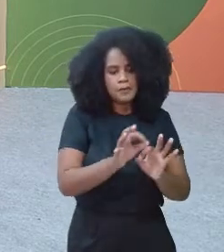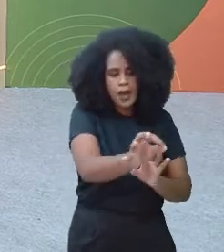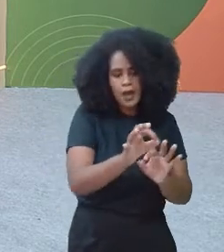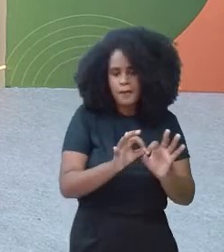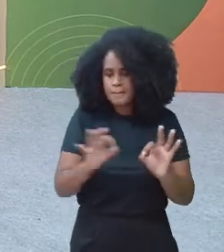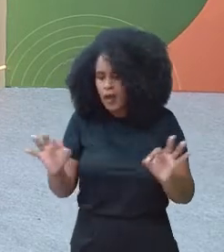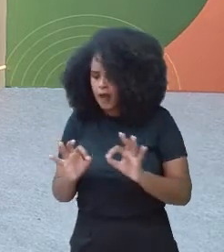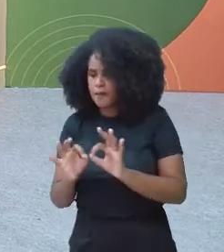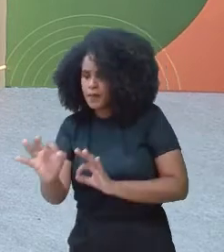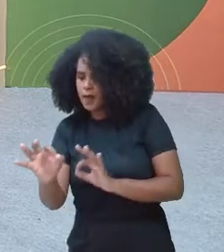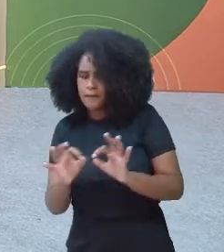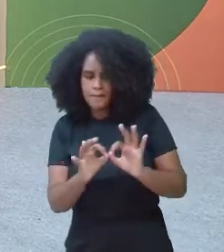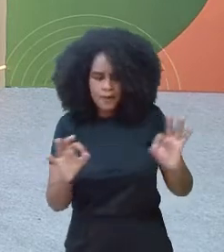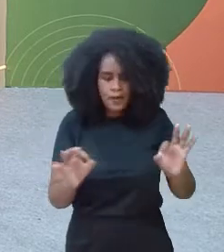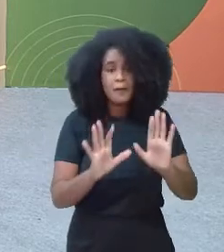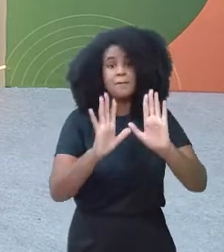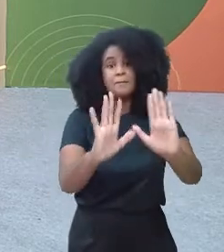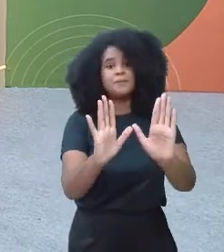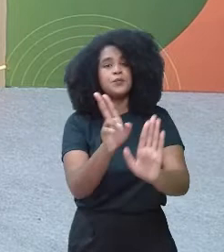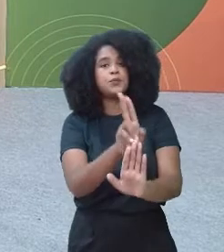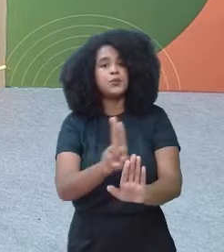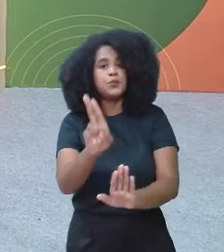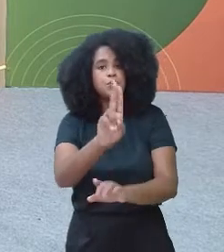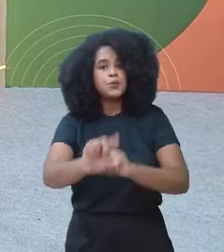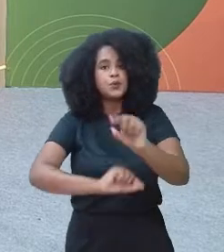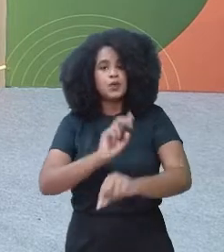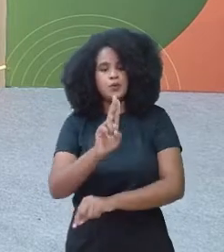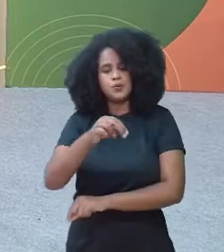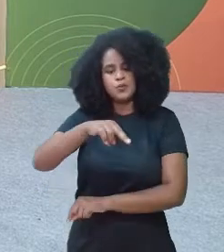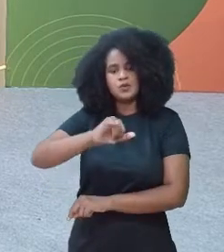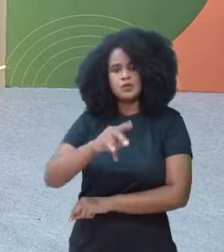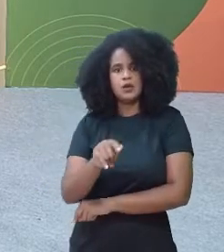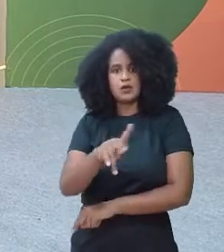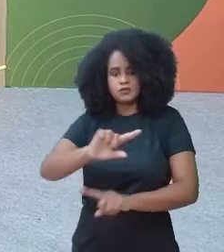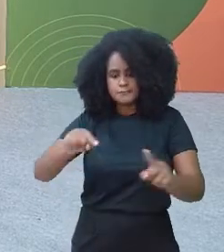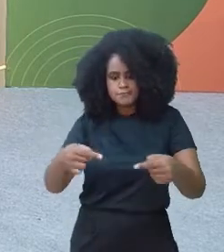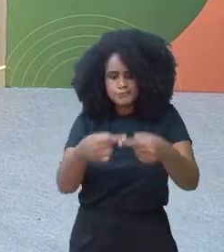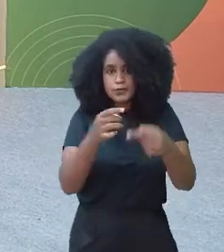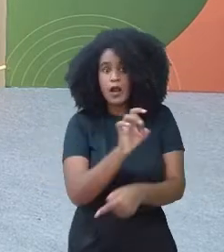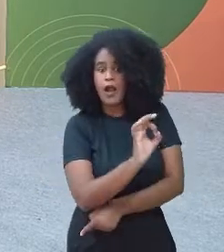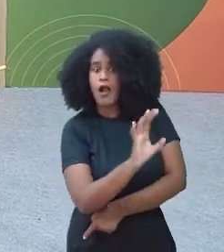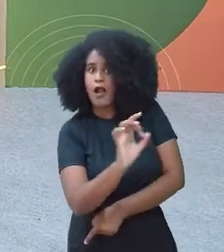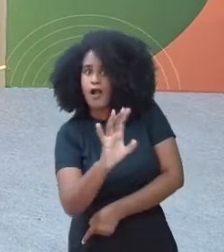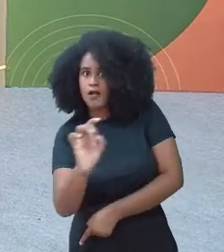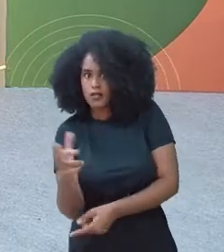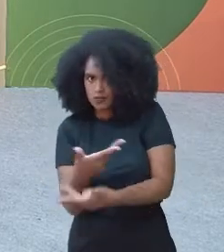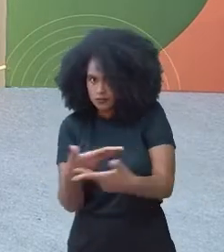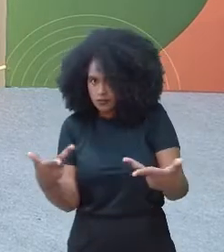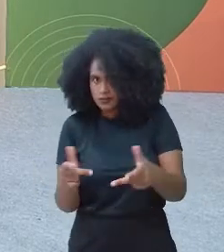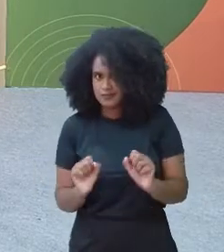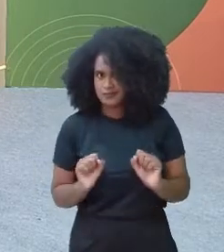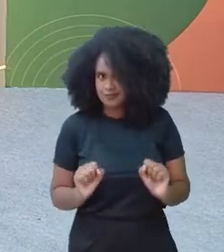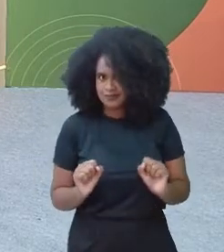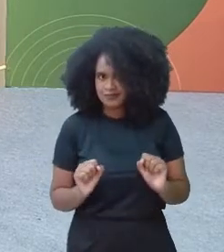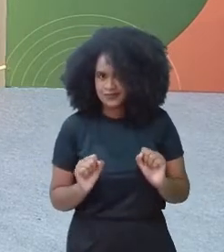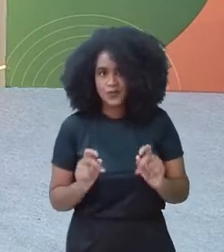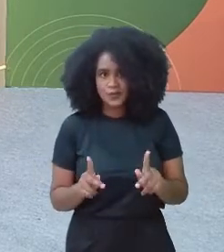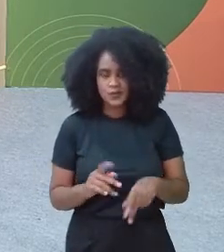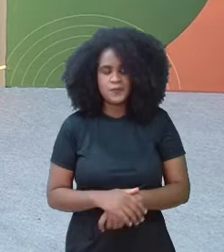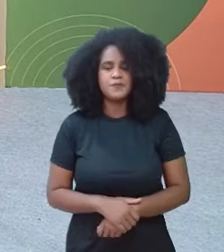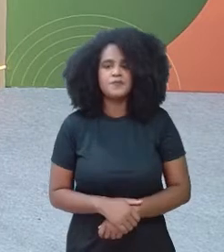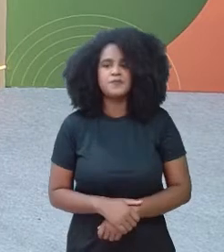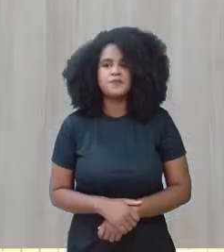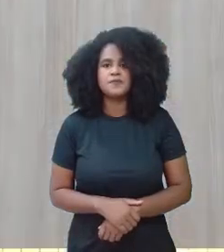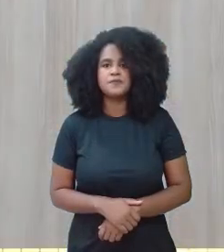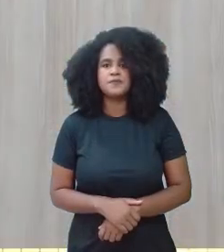o tamanho, mas a gente está utilizando unidades adequadas a cada situação, tá bom?